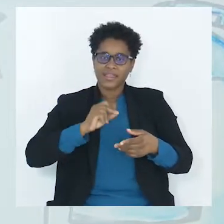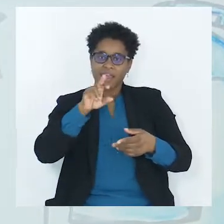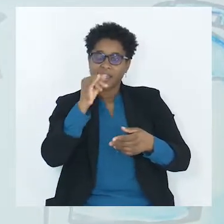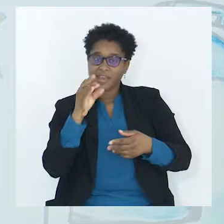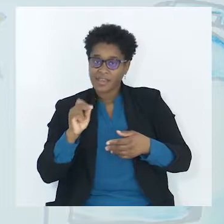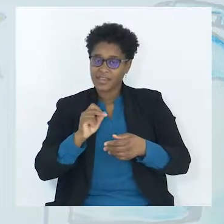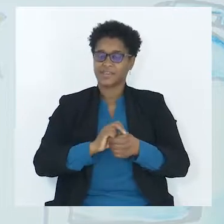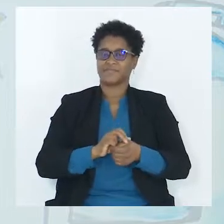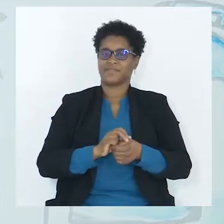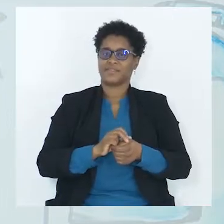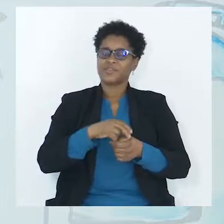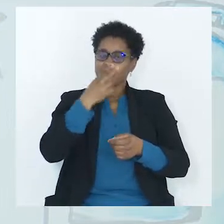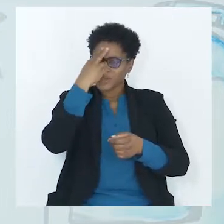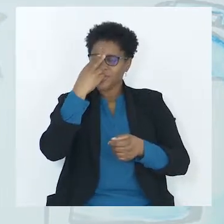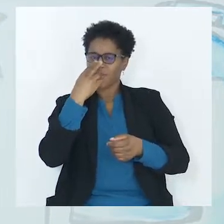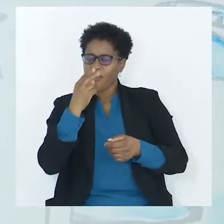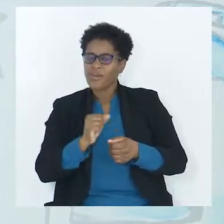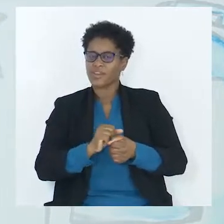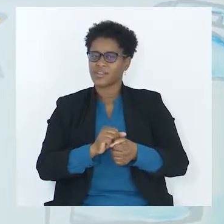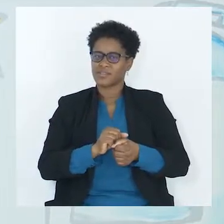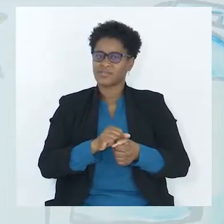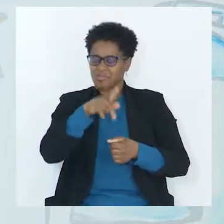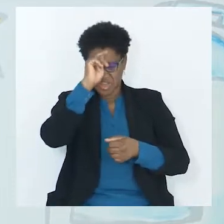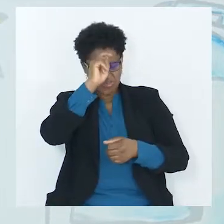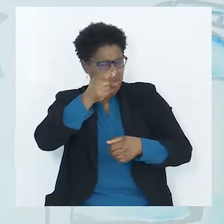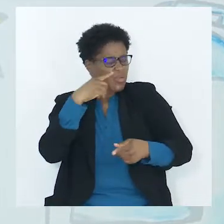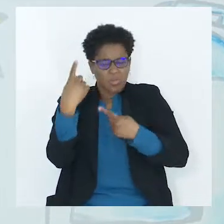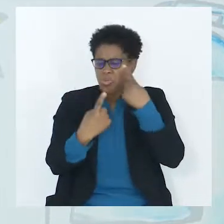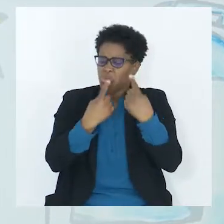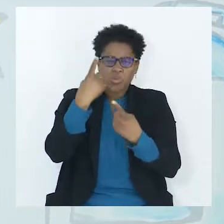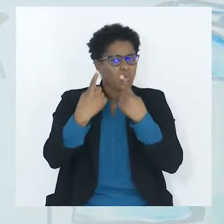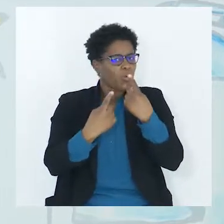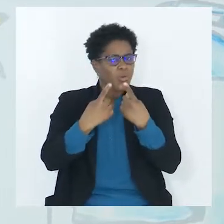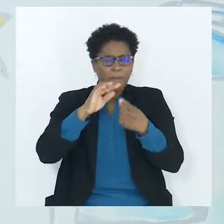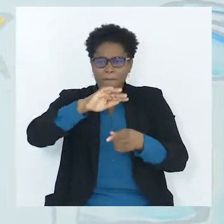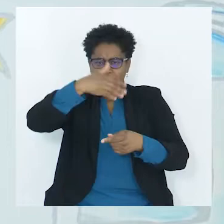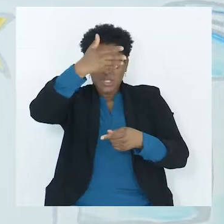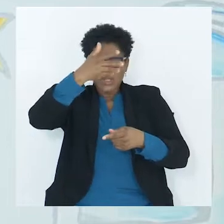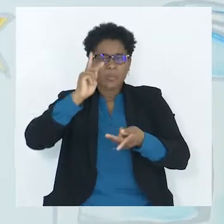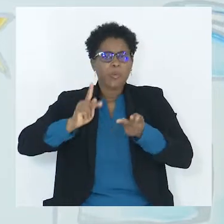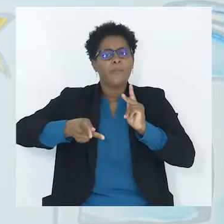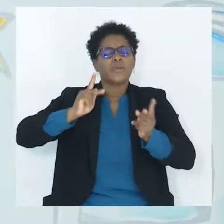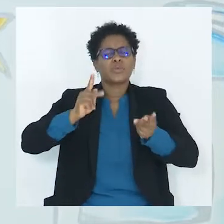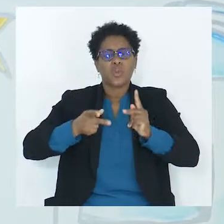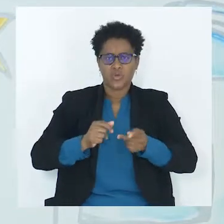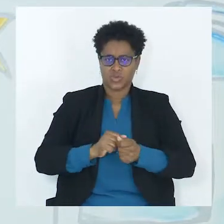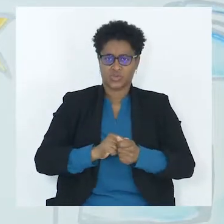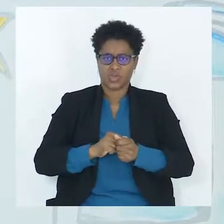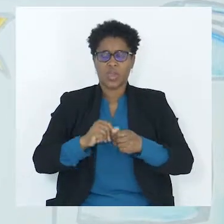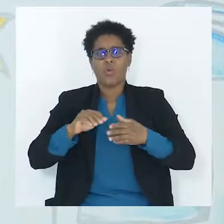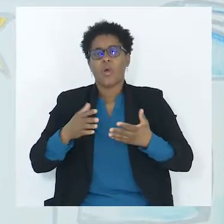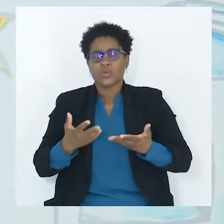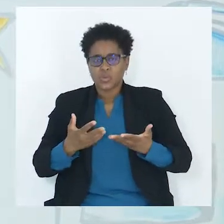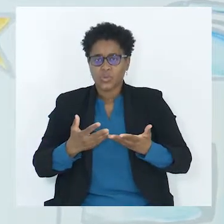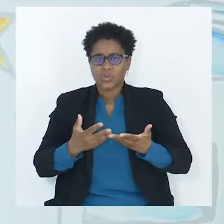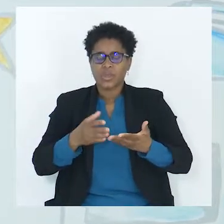lendária, é uma história que não obedece nenhum princípio meteorológico